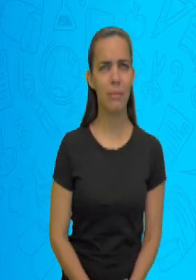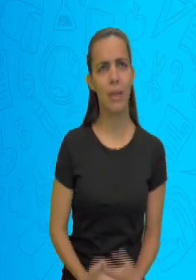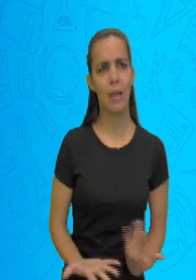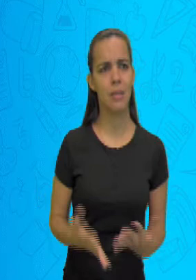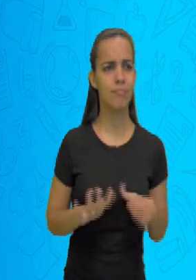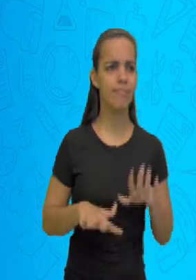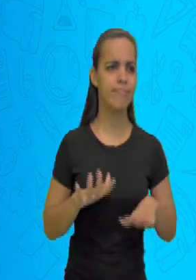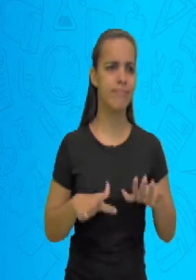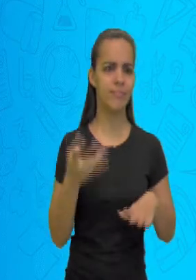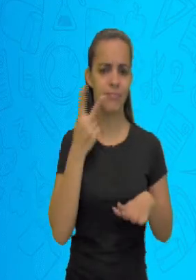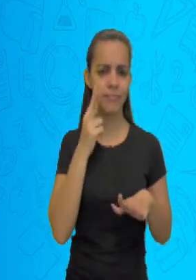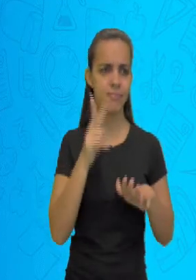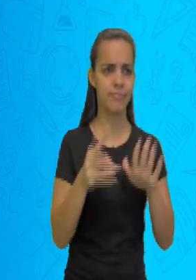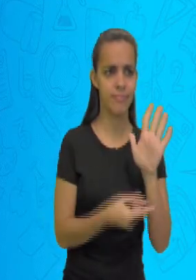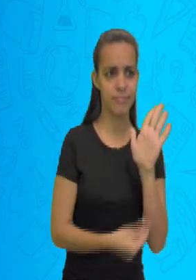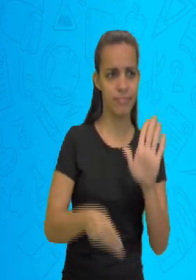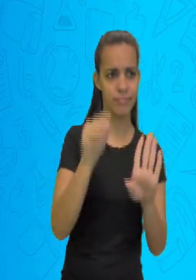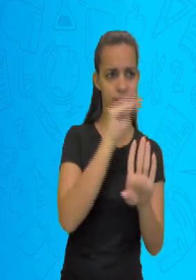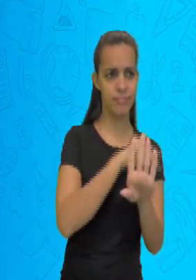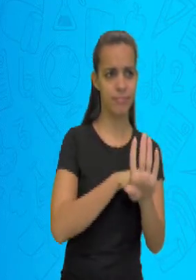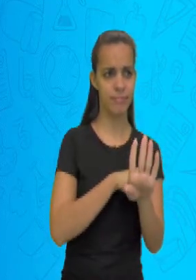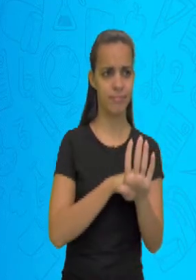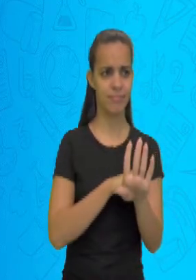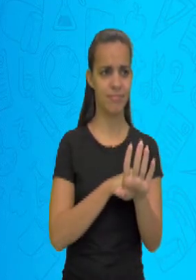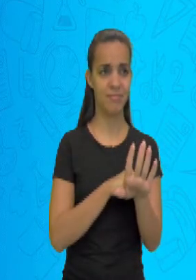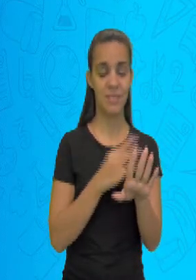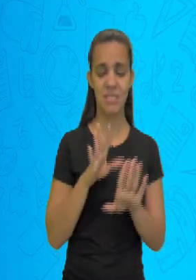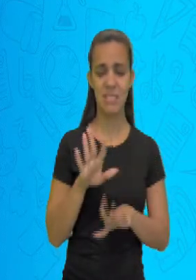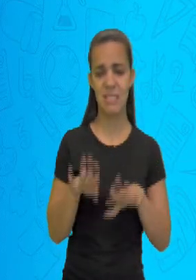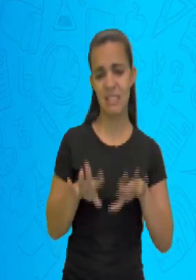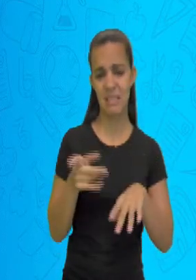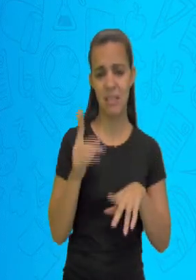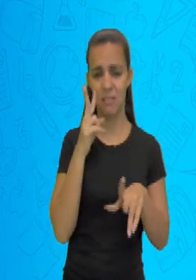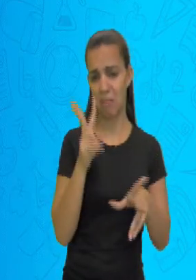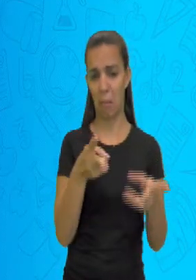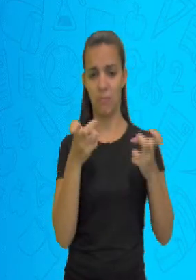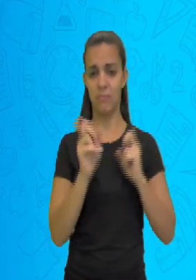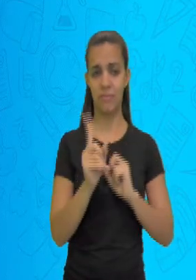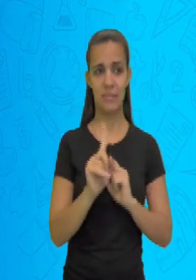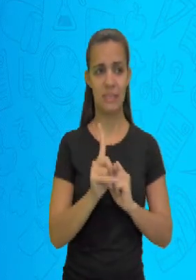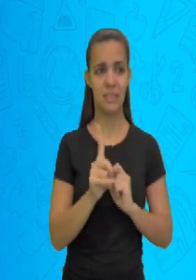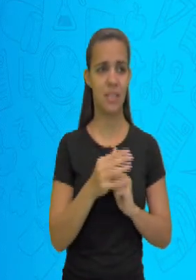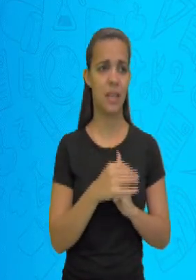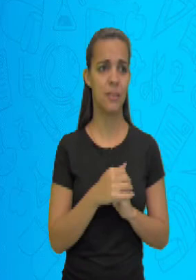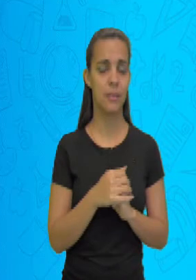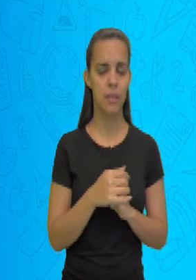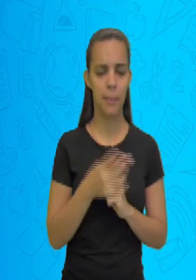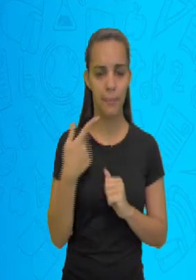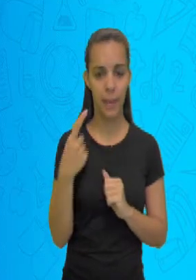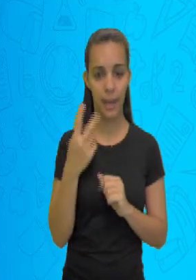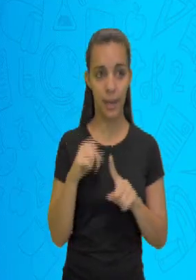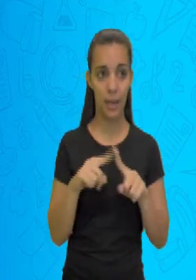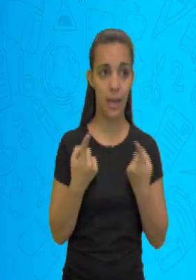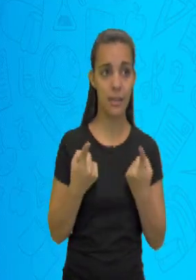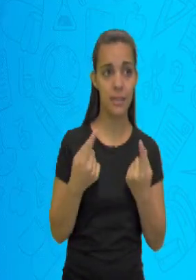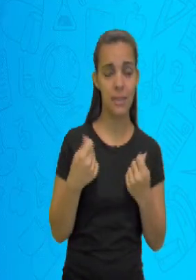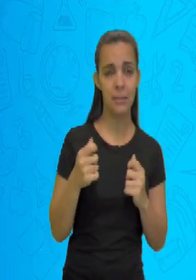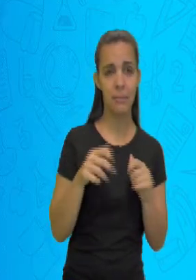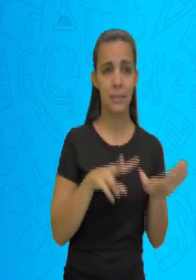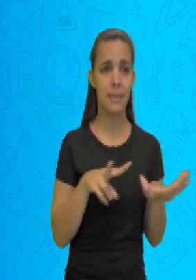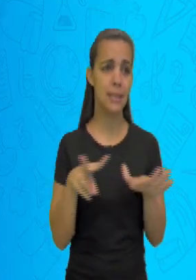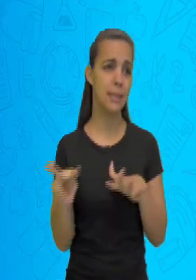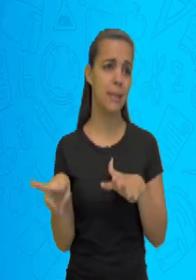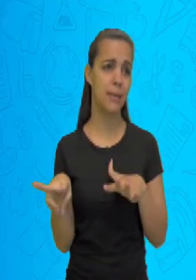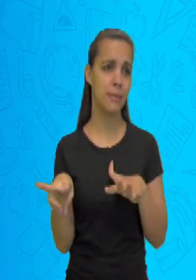gente olha o calendário, olha sem perceber detalhes, sem verificar que realmente tem semanas